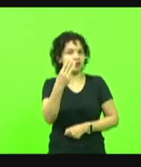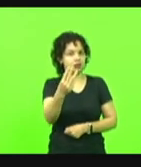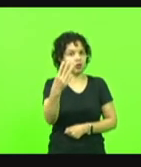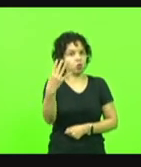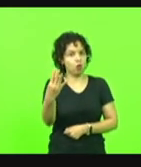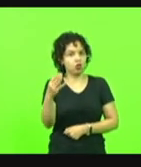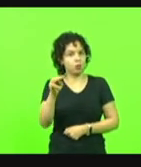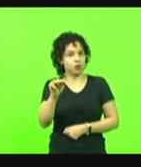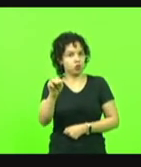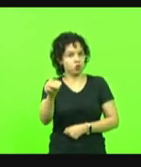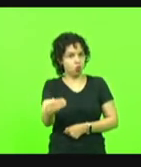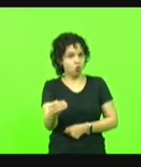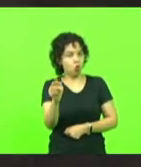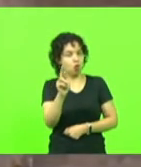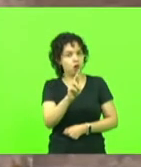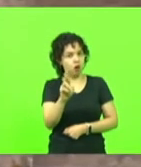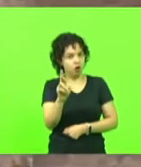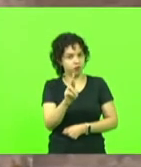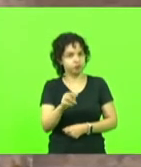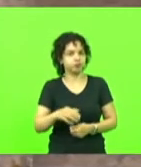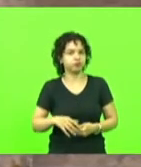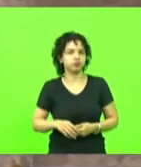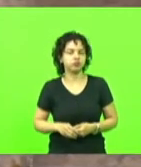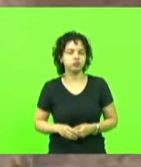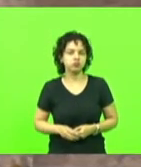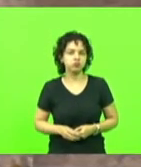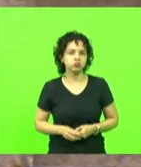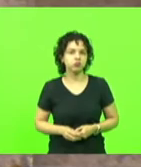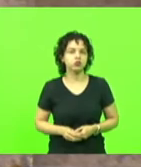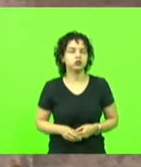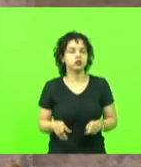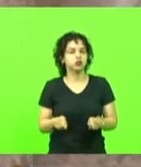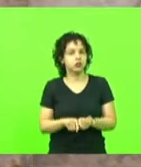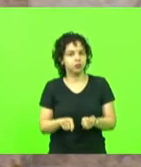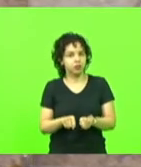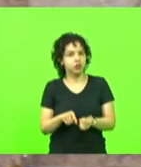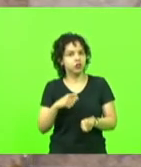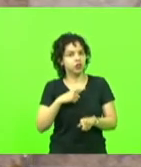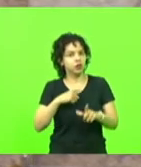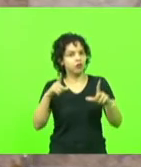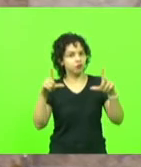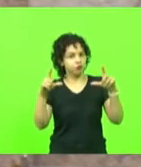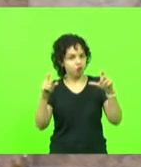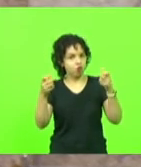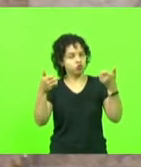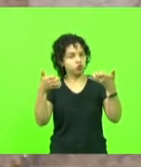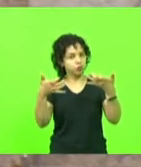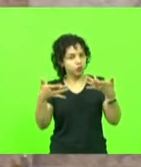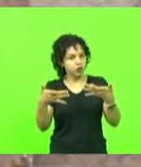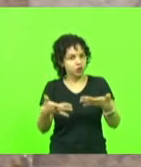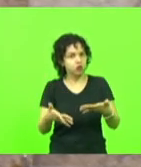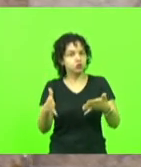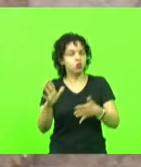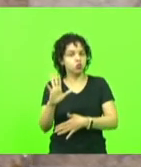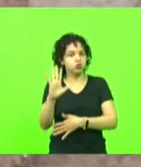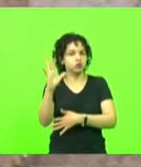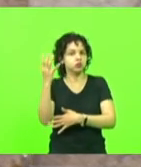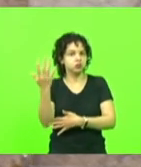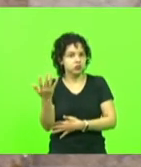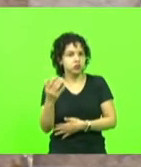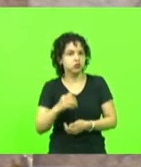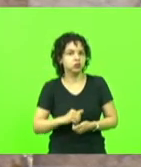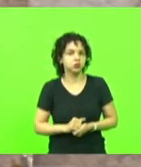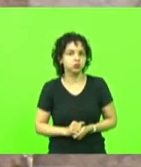R$ 34 milhões. Então, vai aqui também, da mesma forma, tem uma foto explicando todo esse acontecimento,